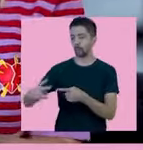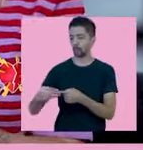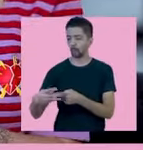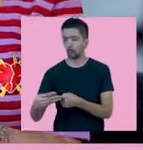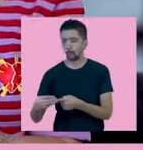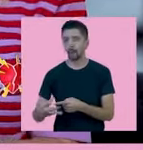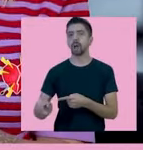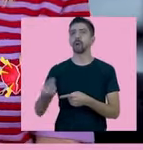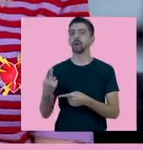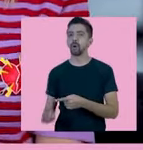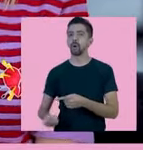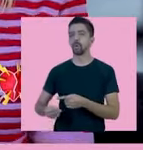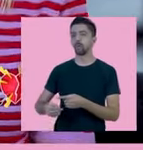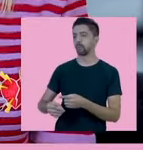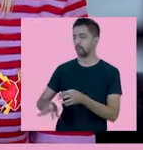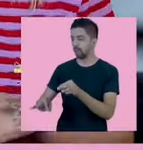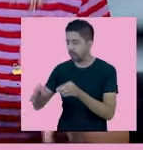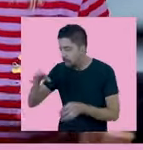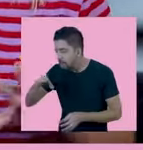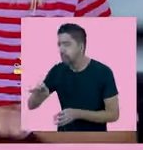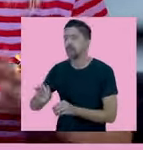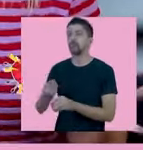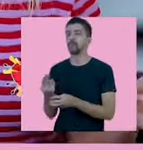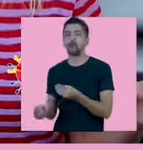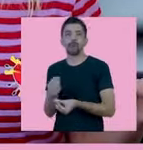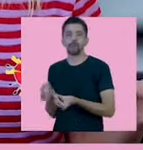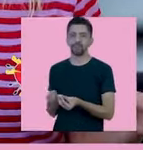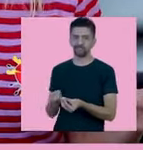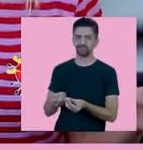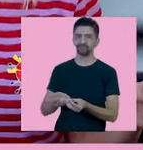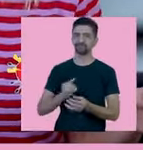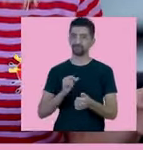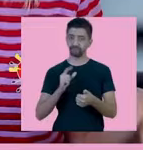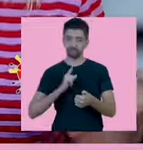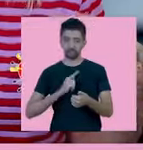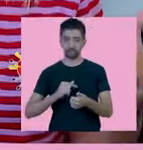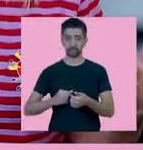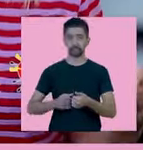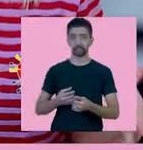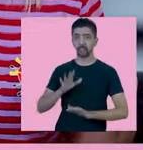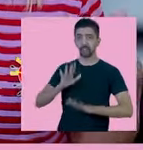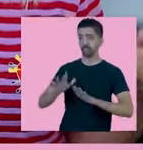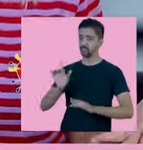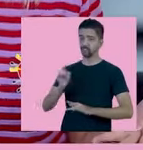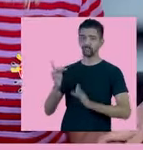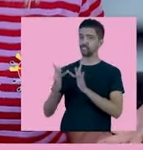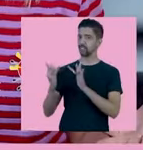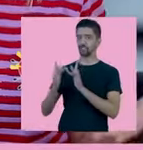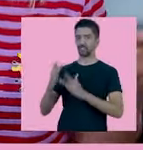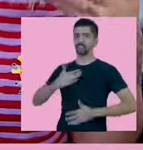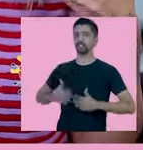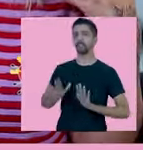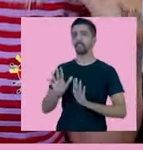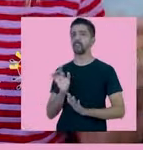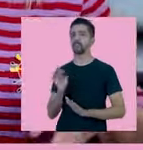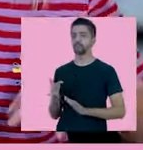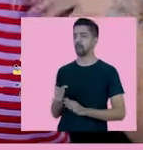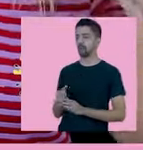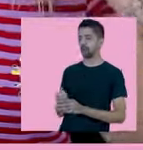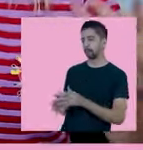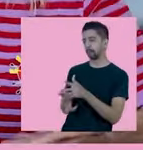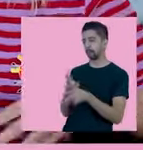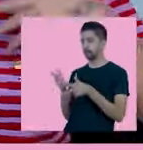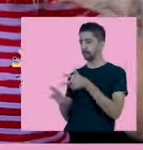oral, masturbação ou penetração. Nos abusos sem contatos físicos, a gente tem o abuso sexual verbal, que